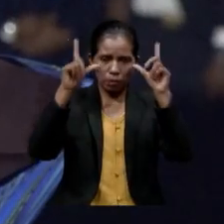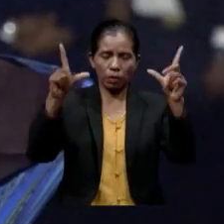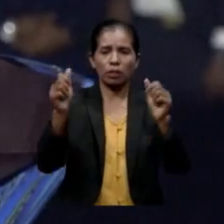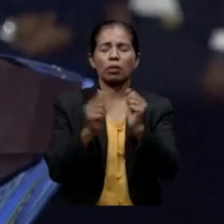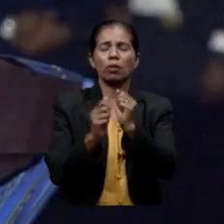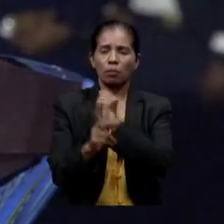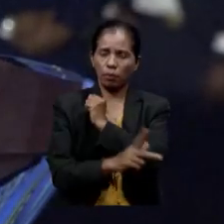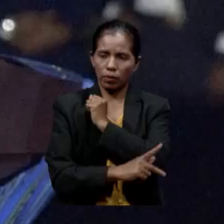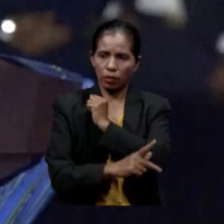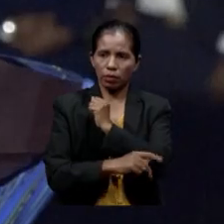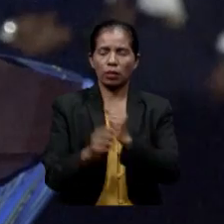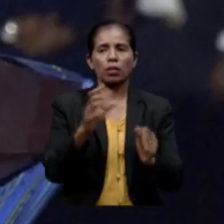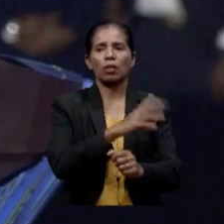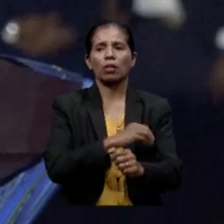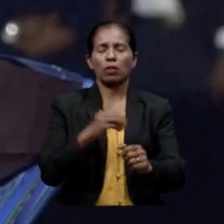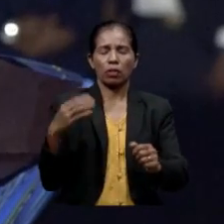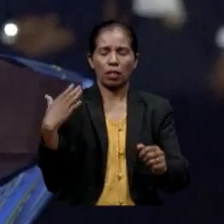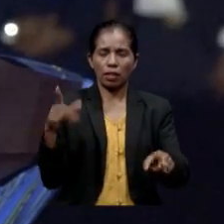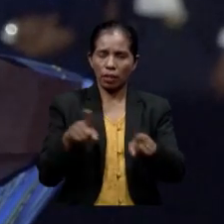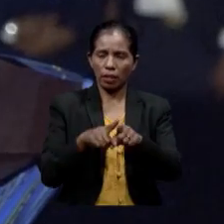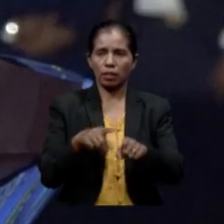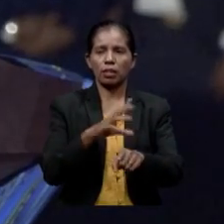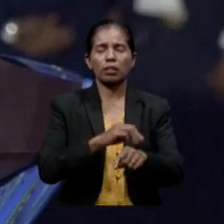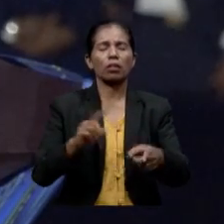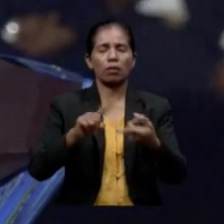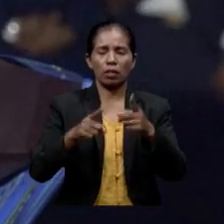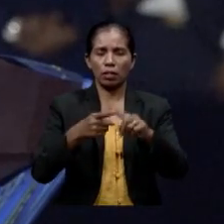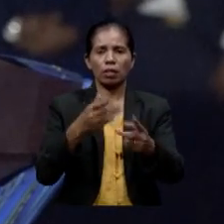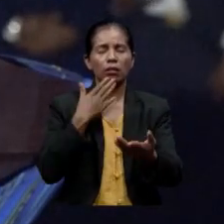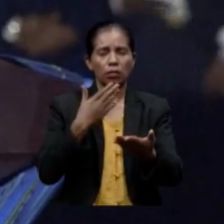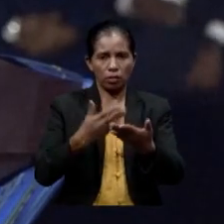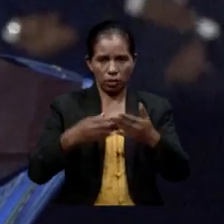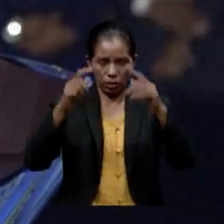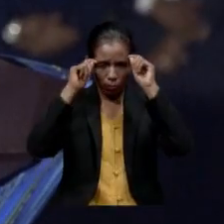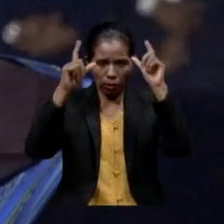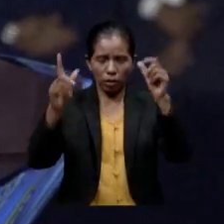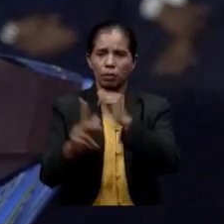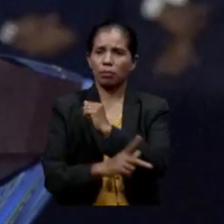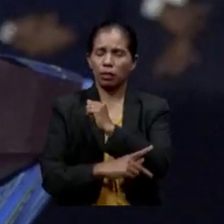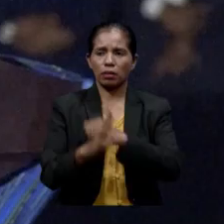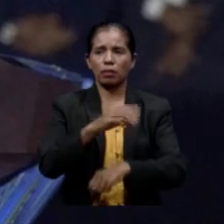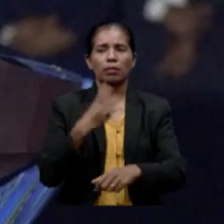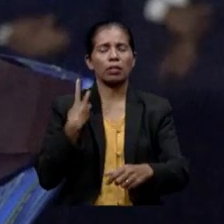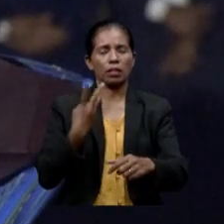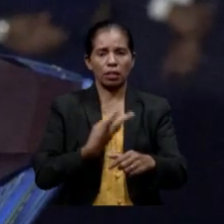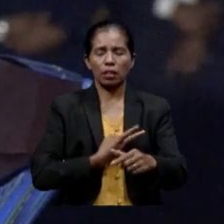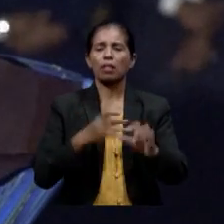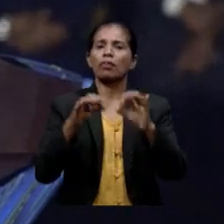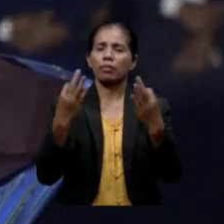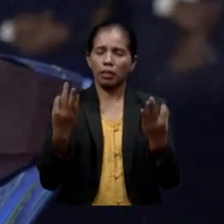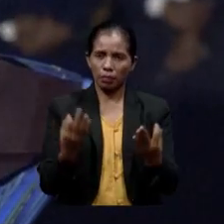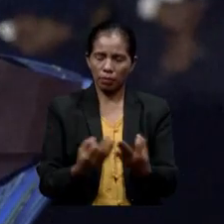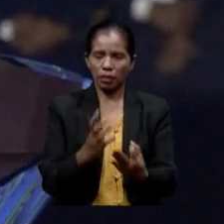são nossos aliados e mentores. Os timorenses em Portugal são recebidos no seio das vossas famílias,